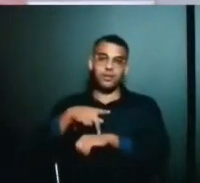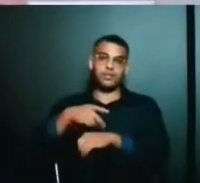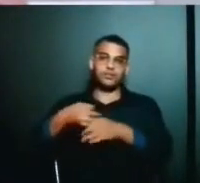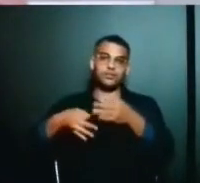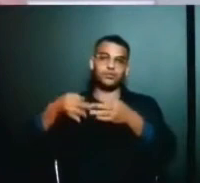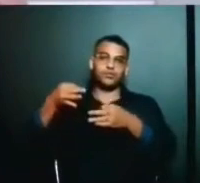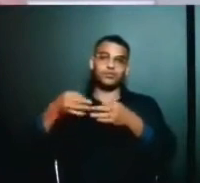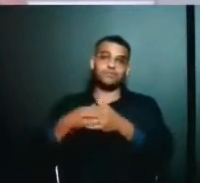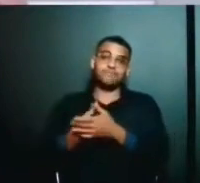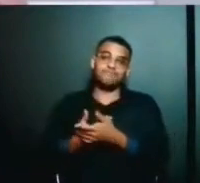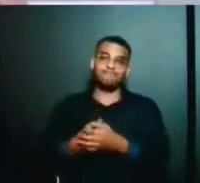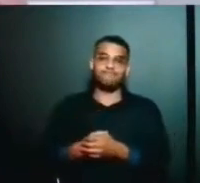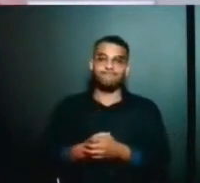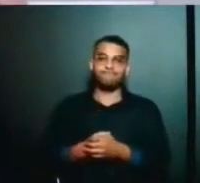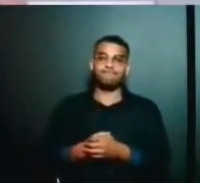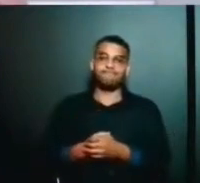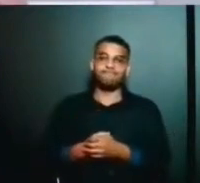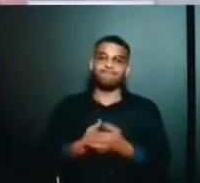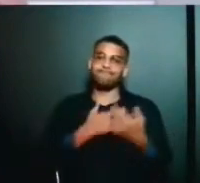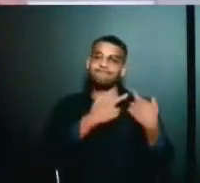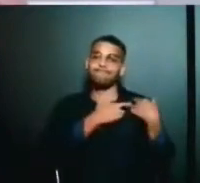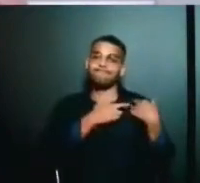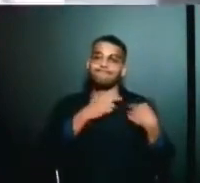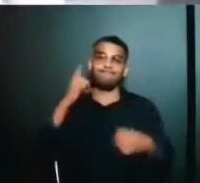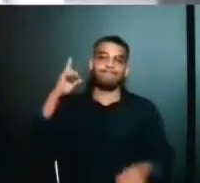mesmo. Obrigada.